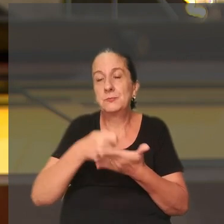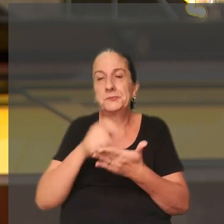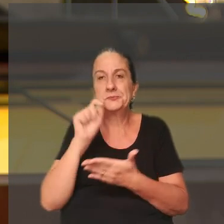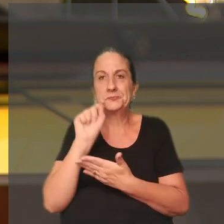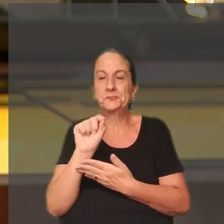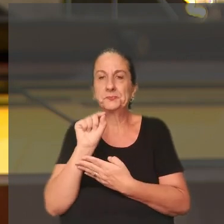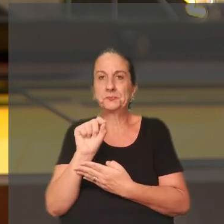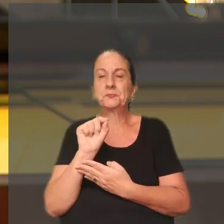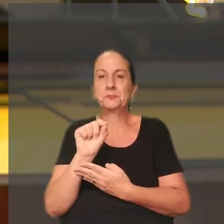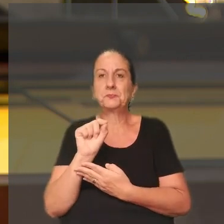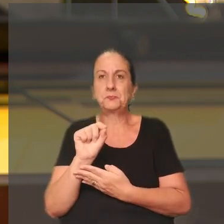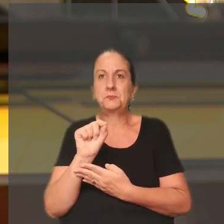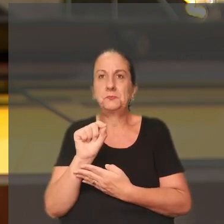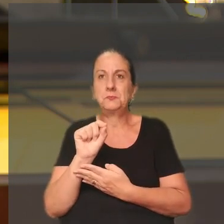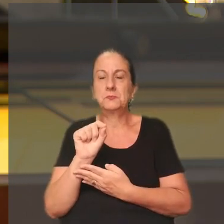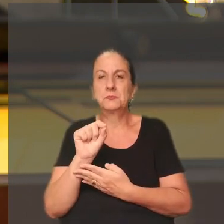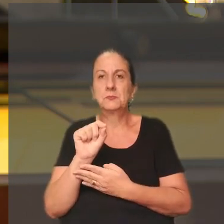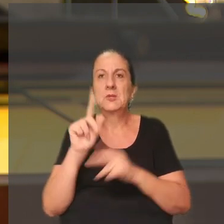exigência de que